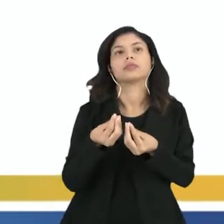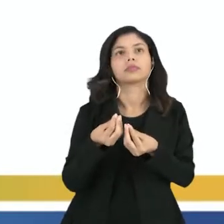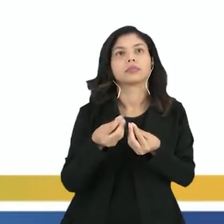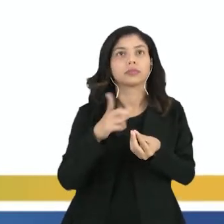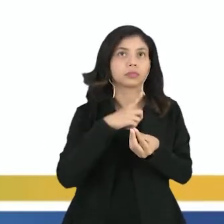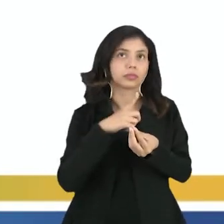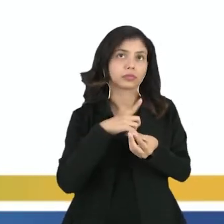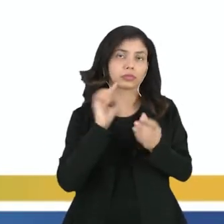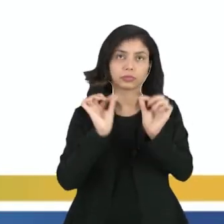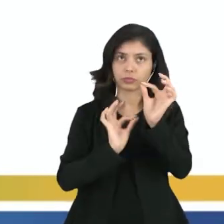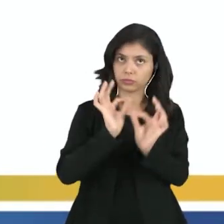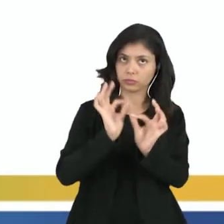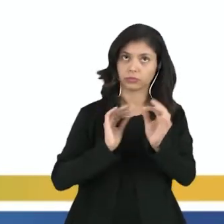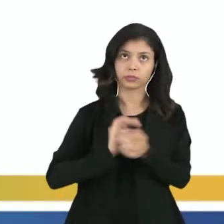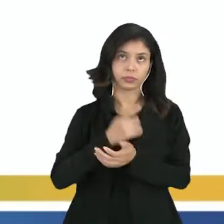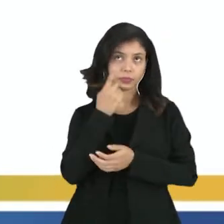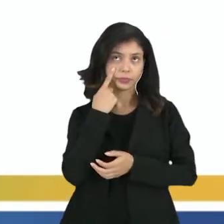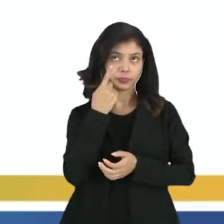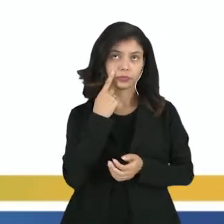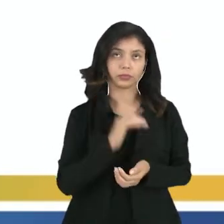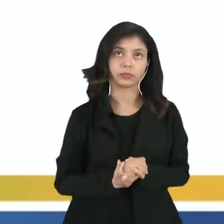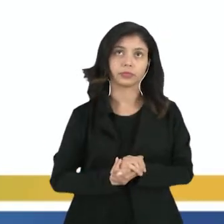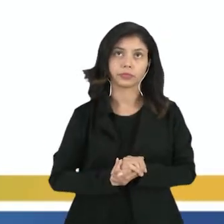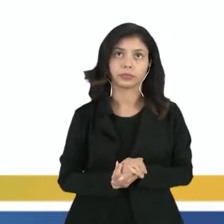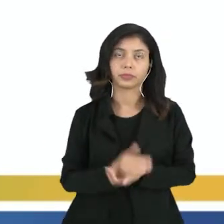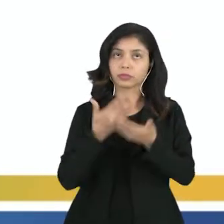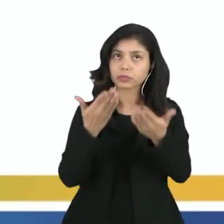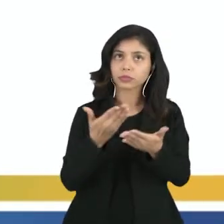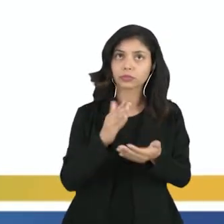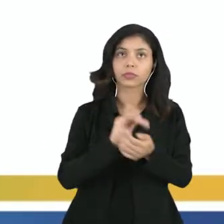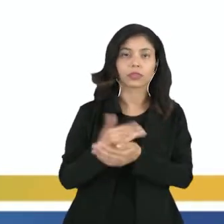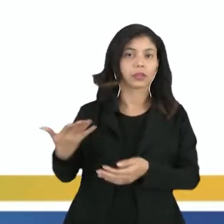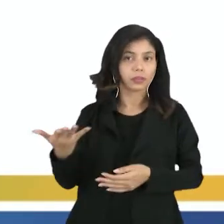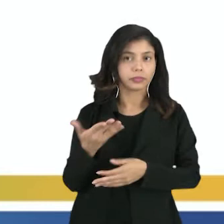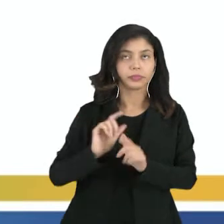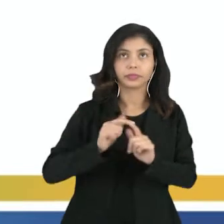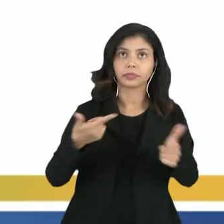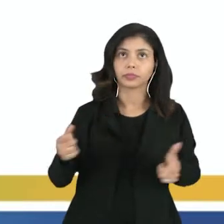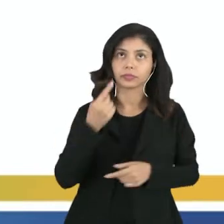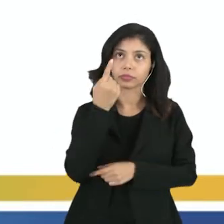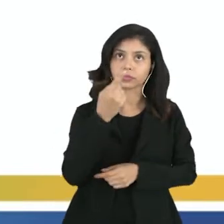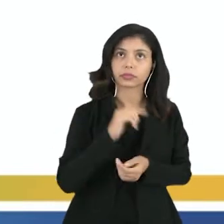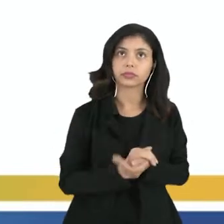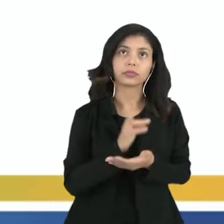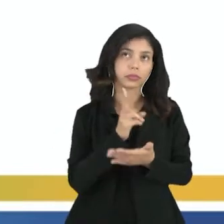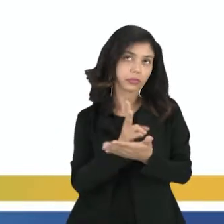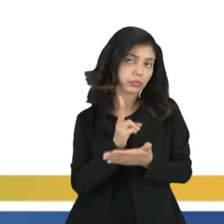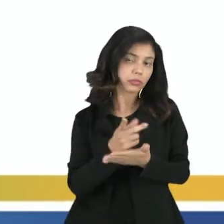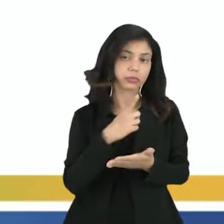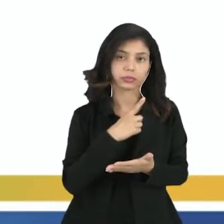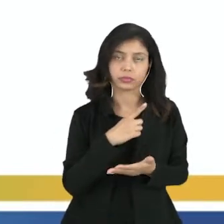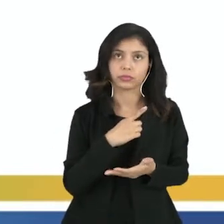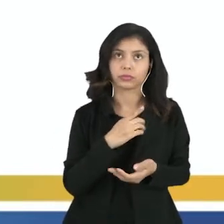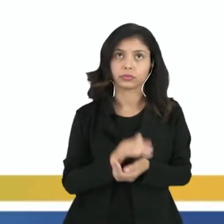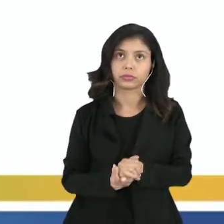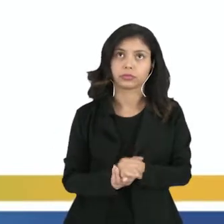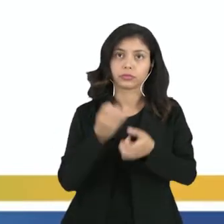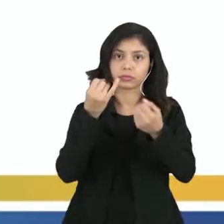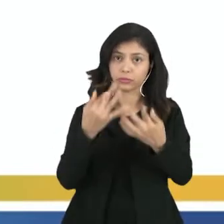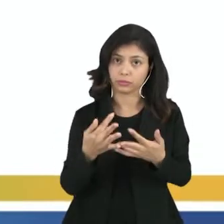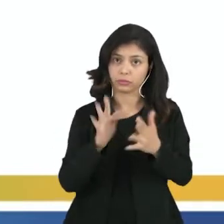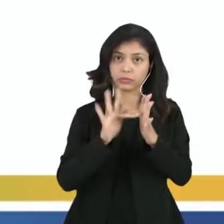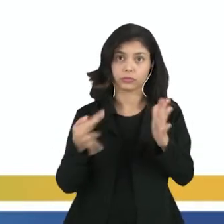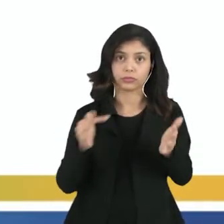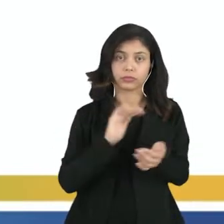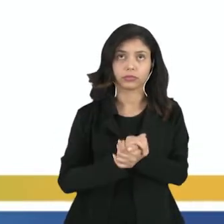se comporta. Veja que para a base maior do que 1, nós vamos sempre ter, em se tratando de